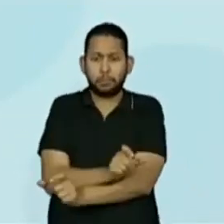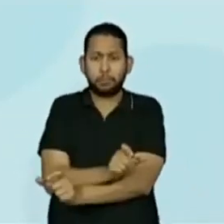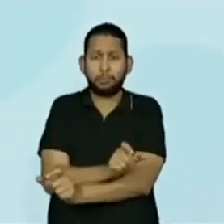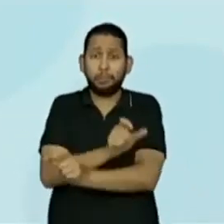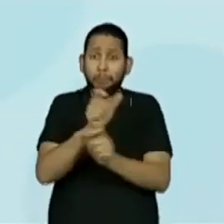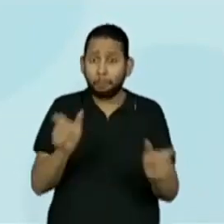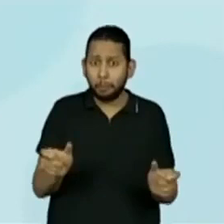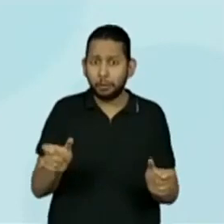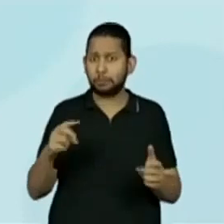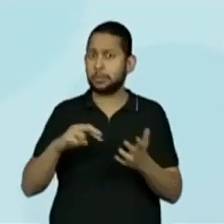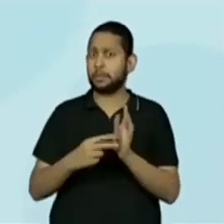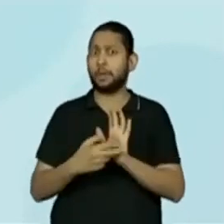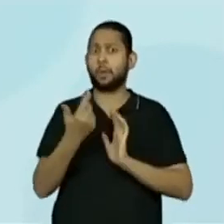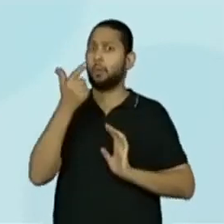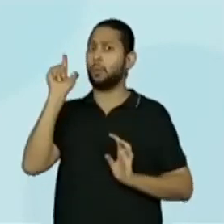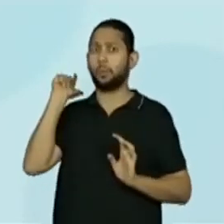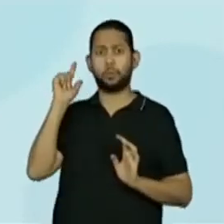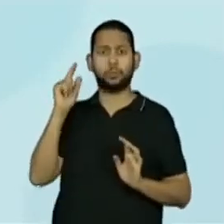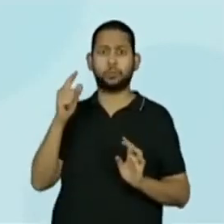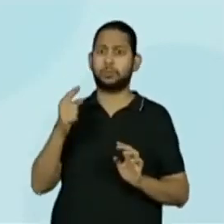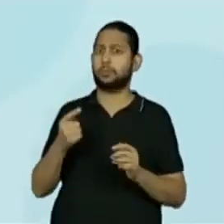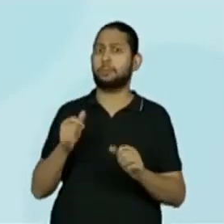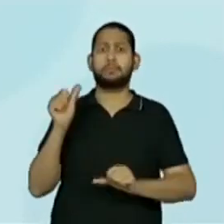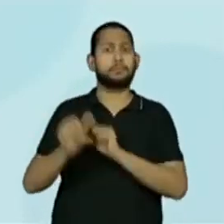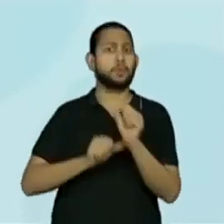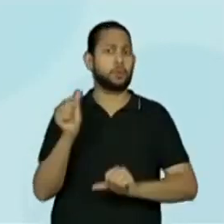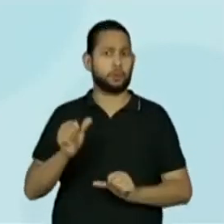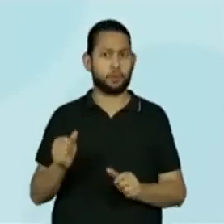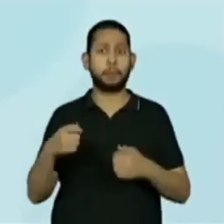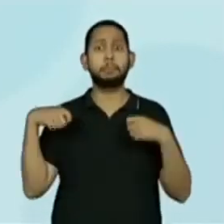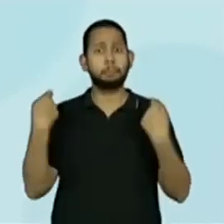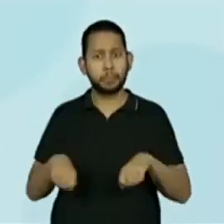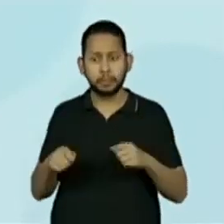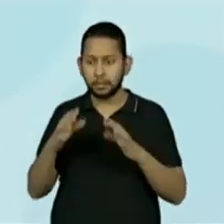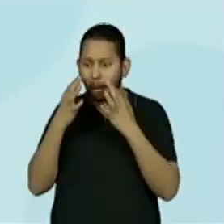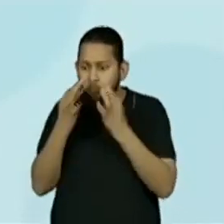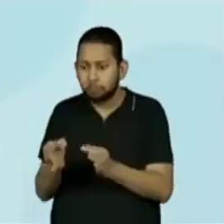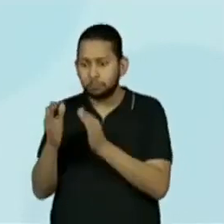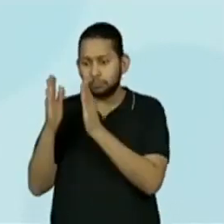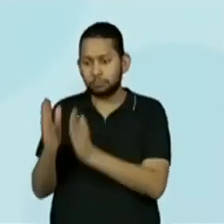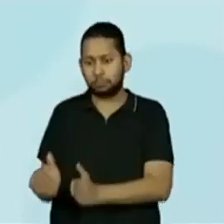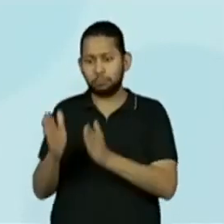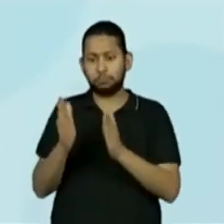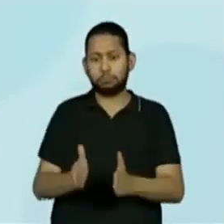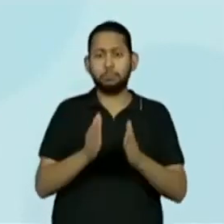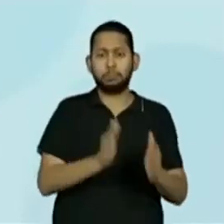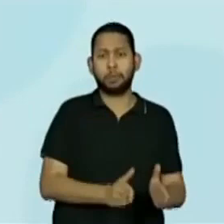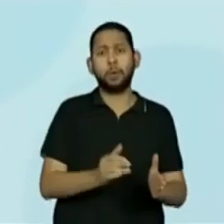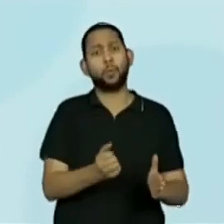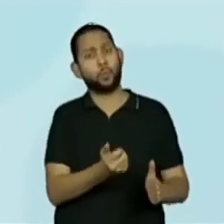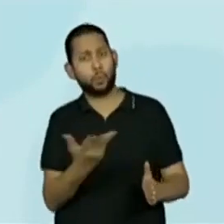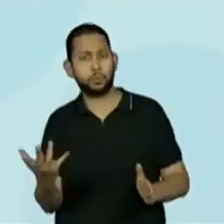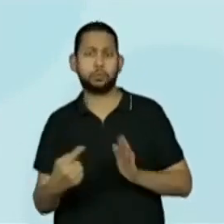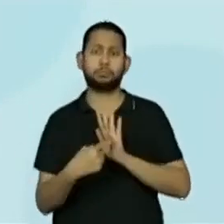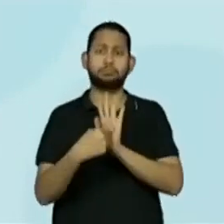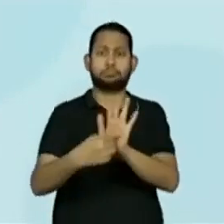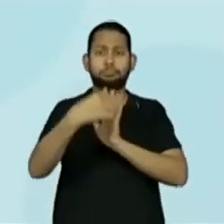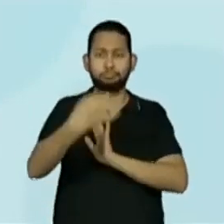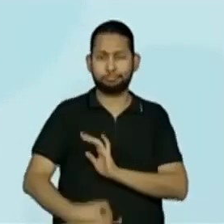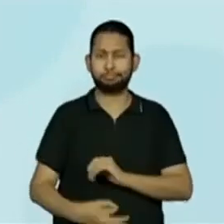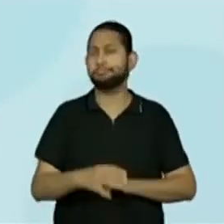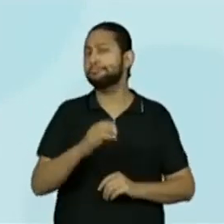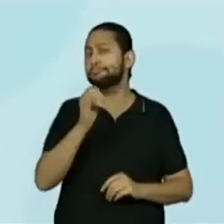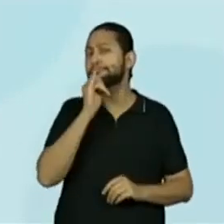esses algarismos irão ocupar, ele vai representar uma quantidade. Então, por exemplo, nós vimos lá,